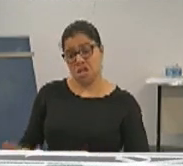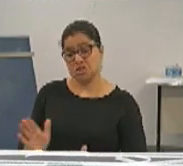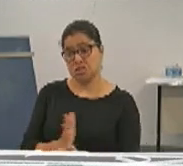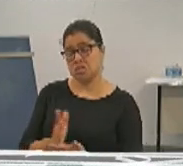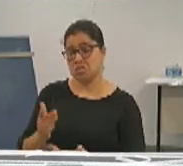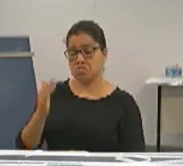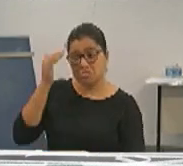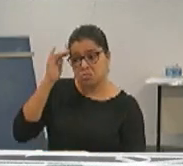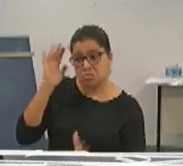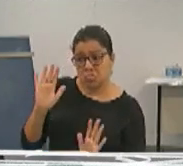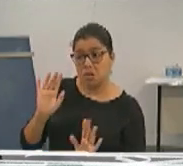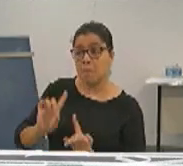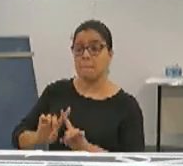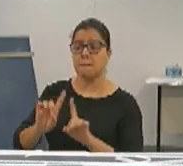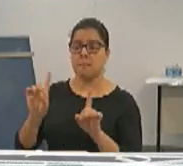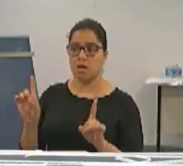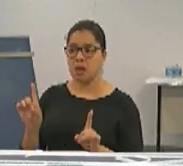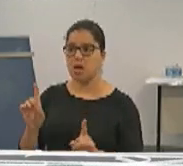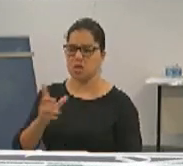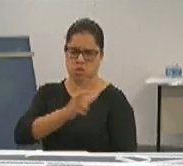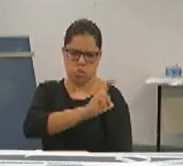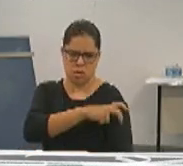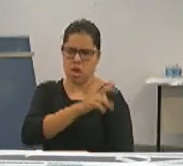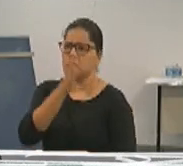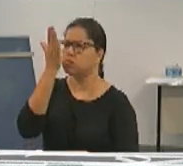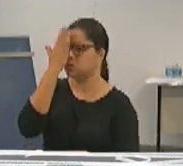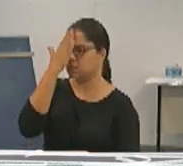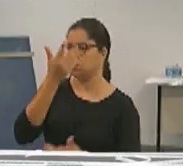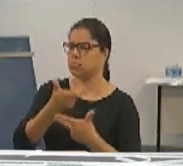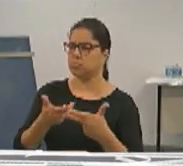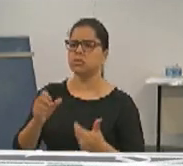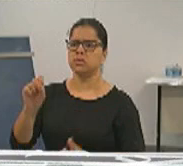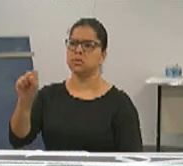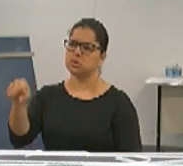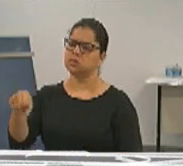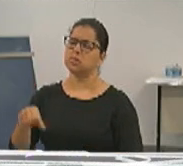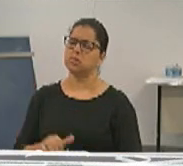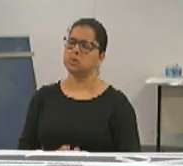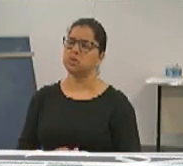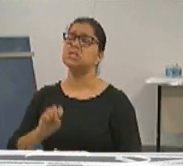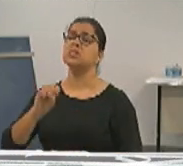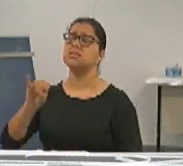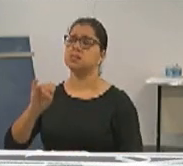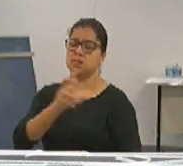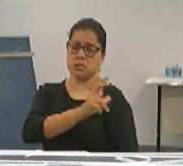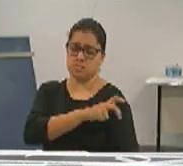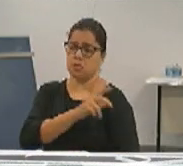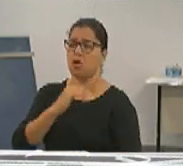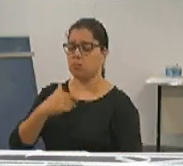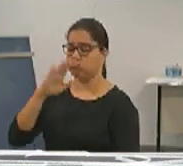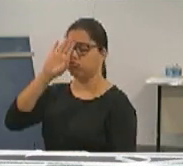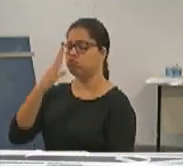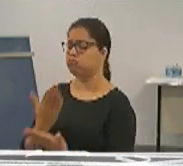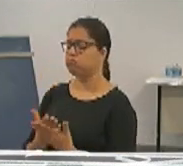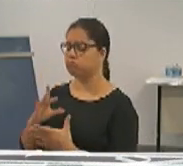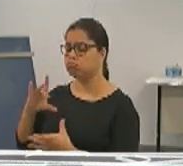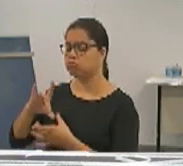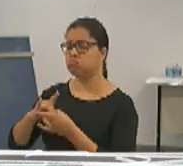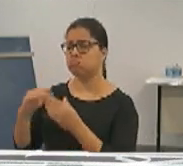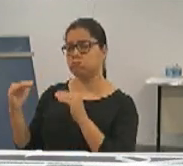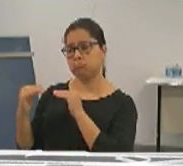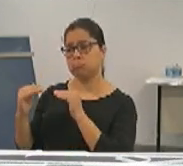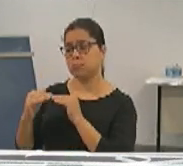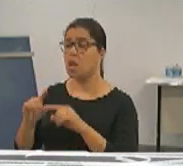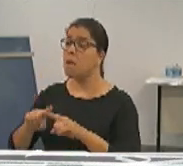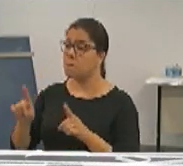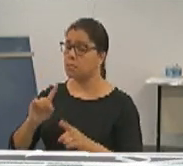o professor Caio, como um pró-reitor de gestão de pessoas, e meu vice falou, eu acredito nisso. Ok? Mas podemos tirar